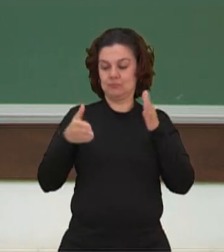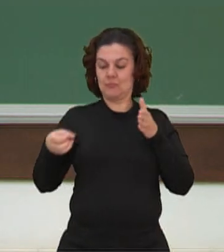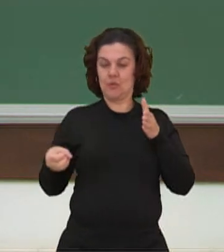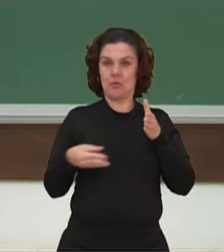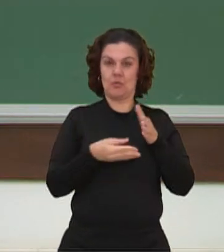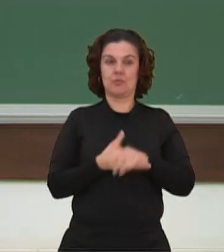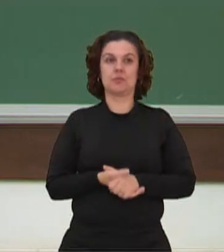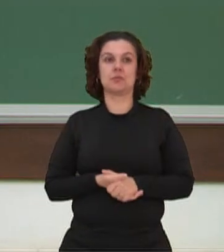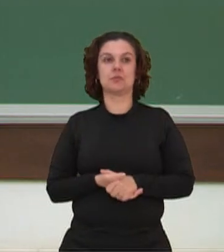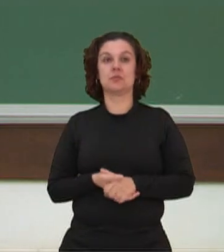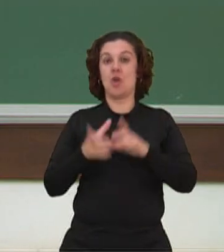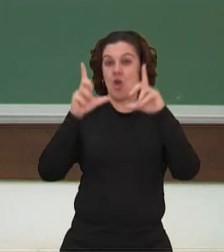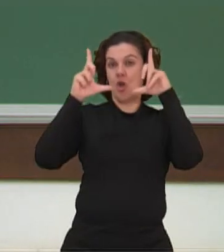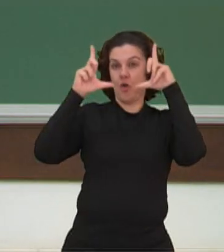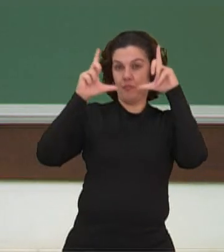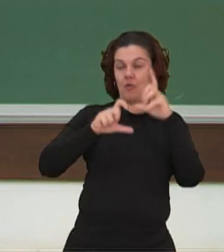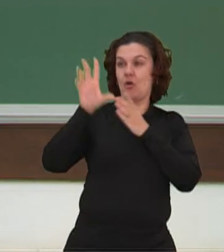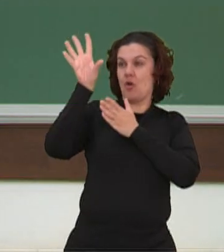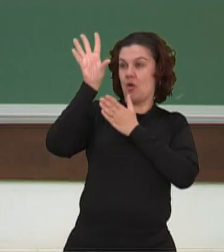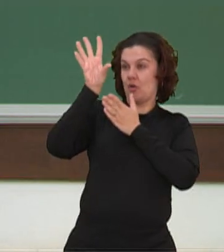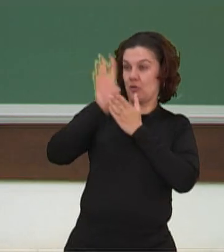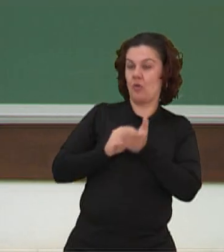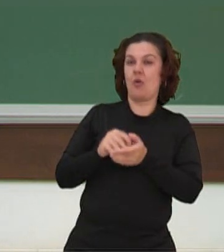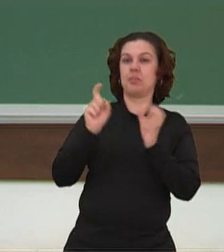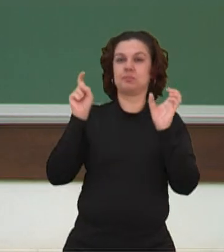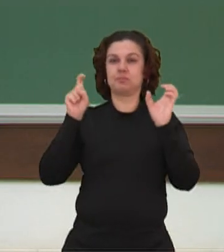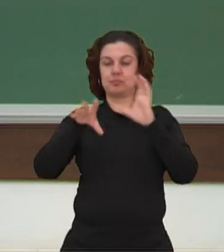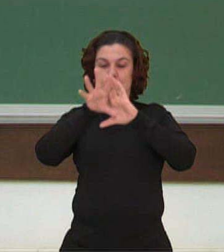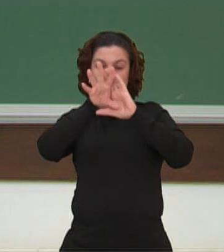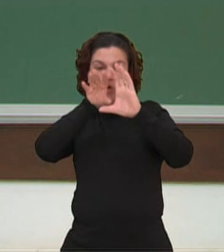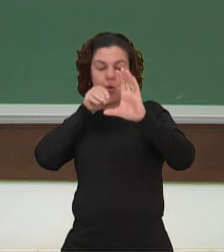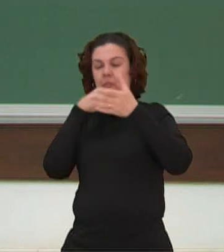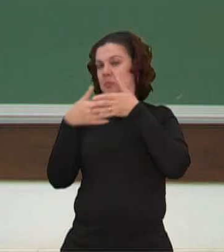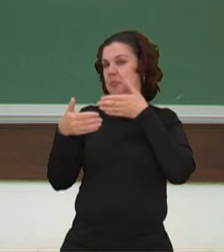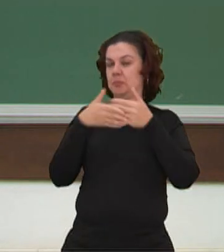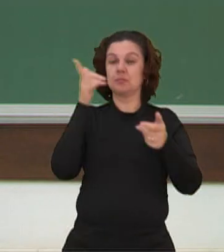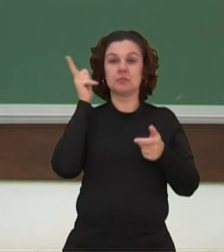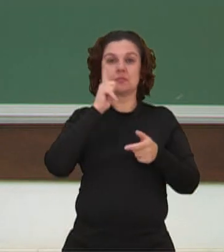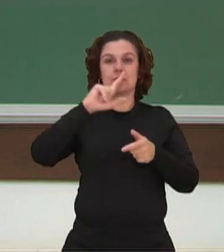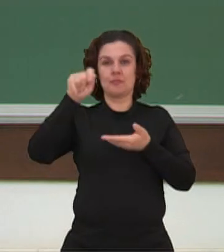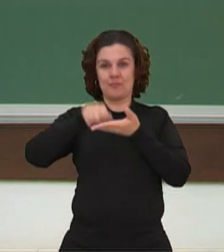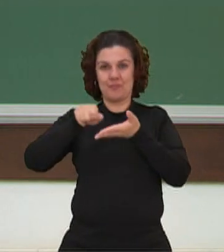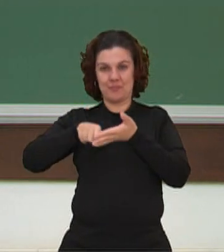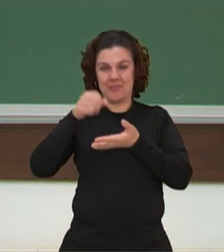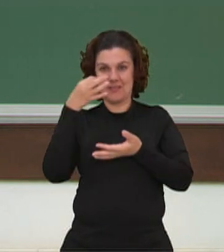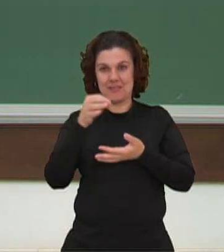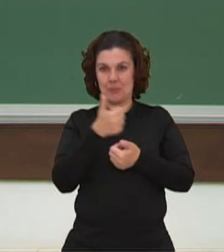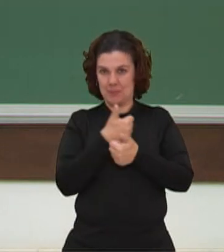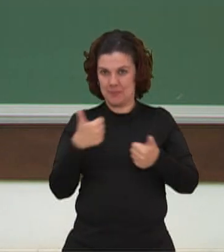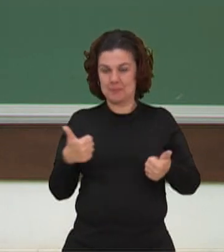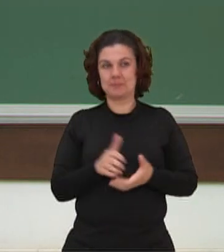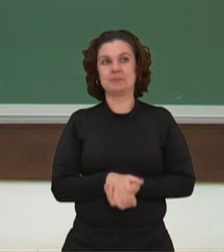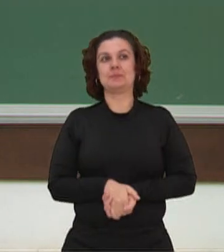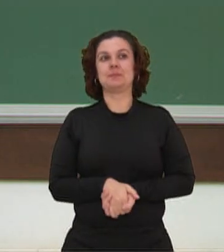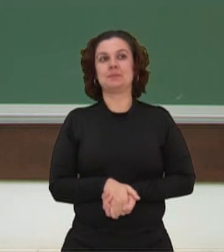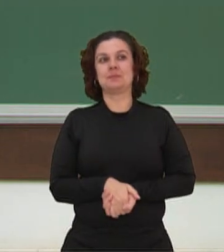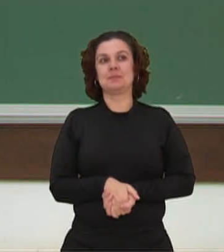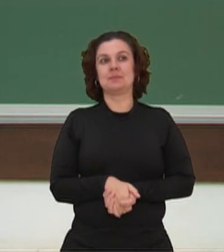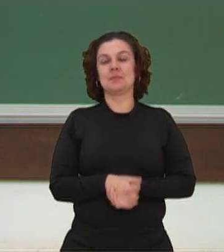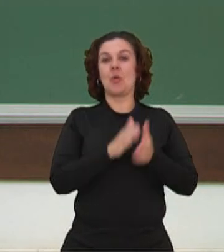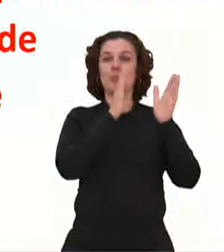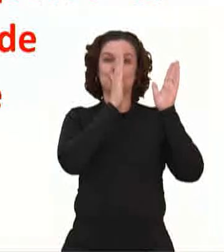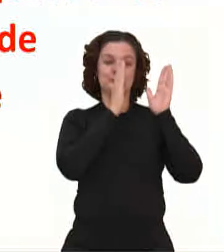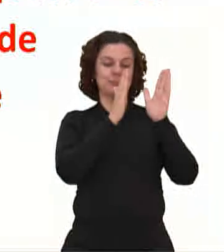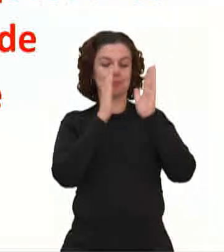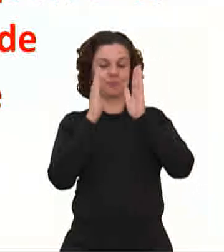ditadura. Fotografa essa tela, printa essa tela, fica mais fácil para você ver aí e depois anotar certinho. Legal? As fases